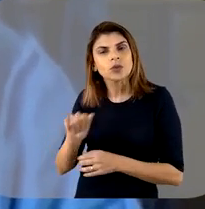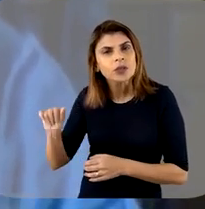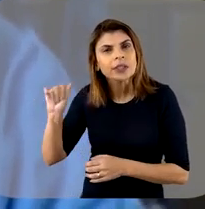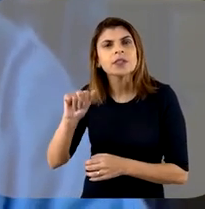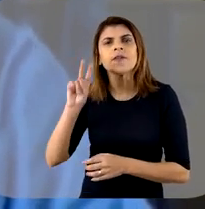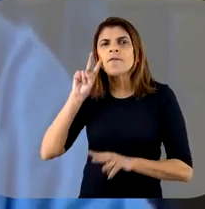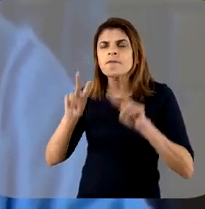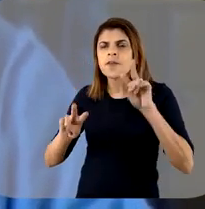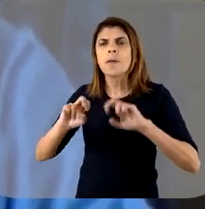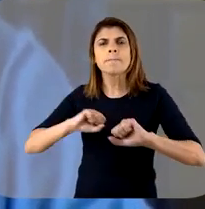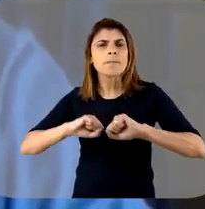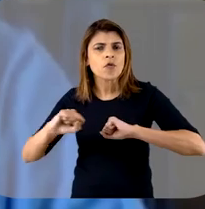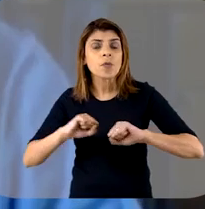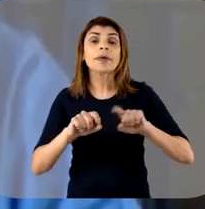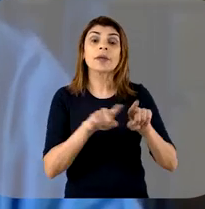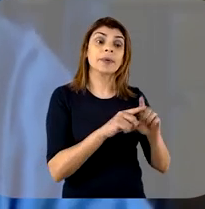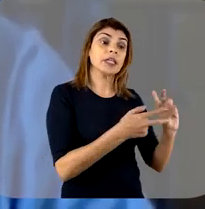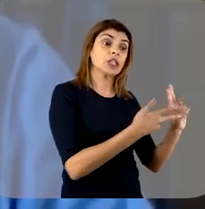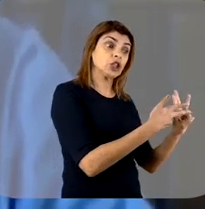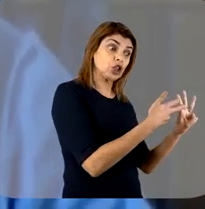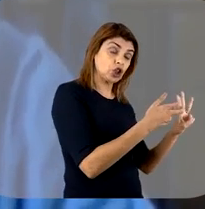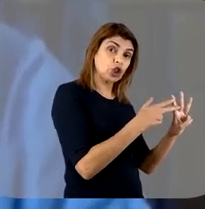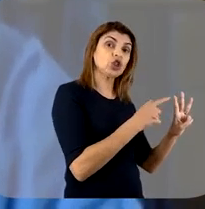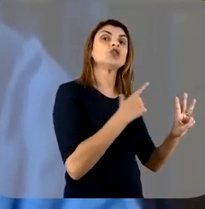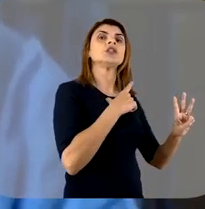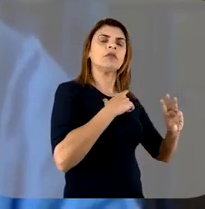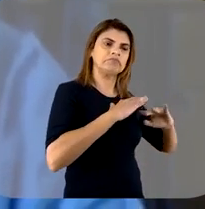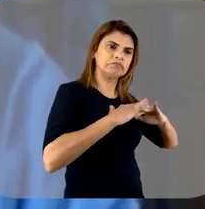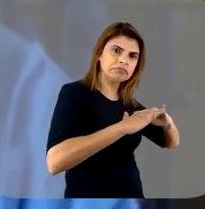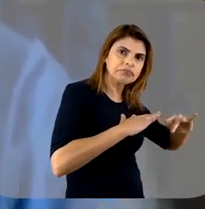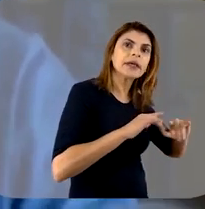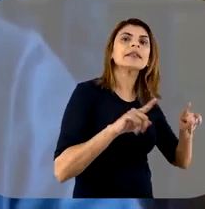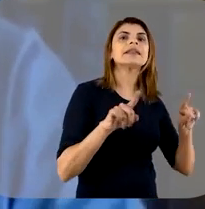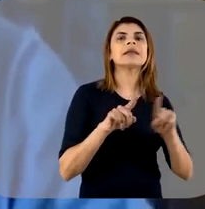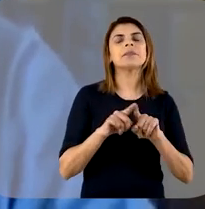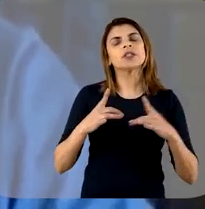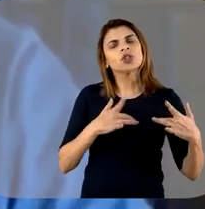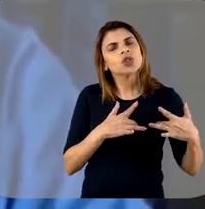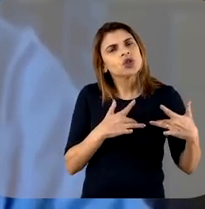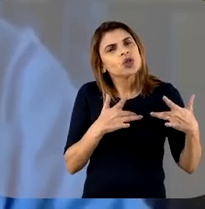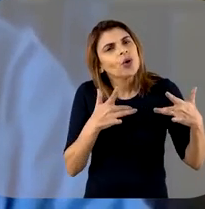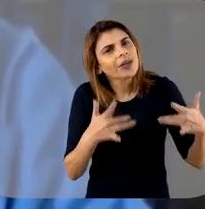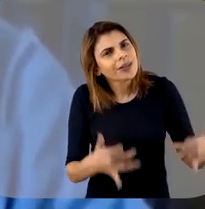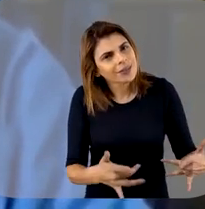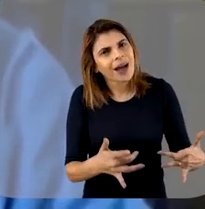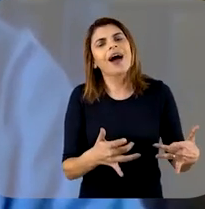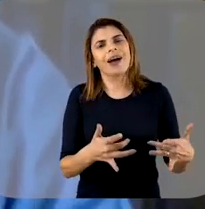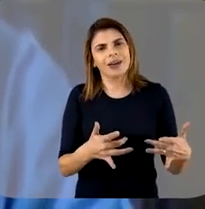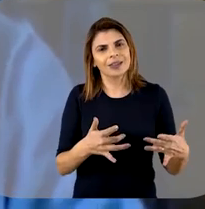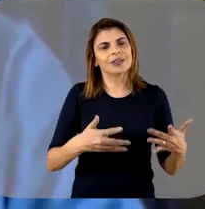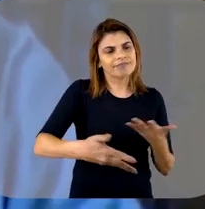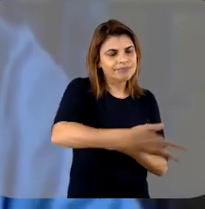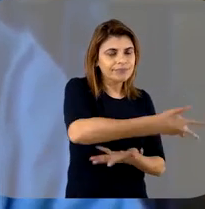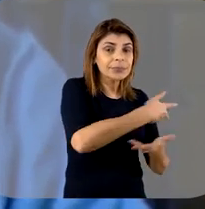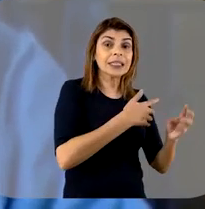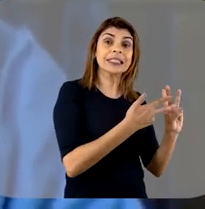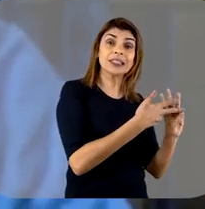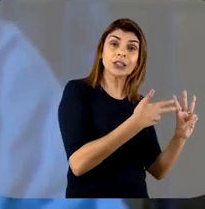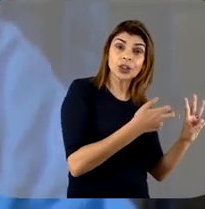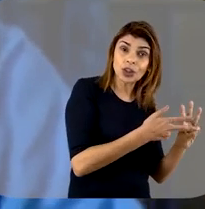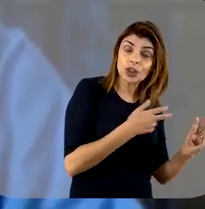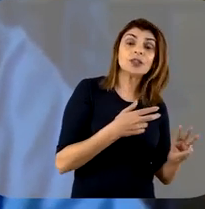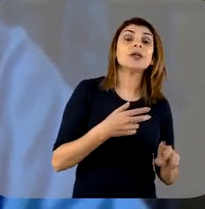uma grande movimentação dos indígenas e uma movimentação de solidariedade também em torno, né? Indígenas,